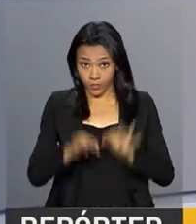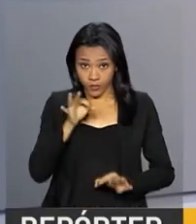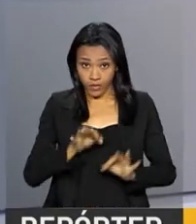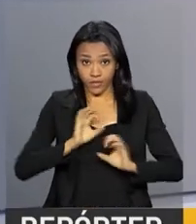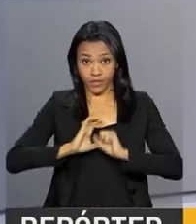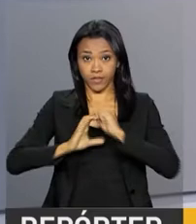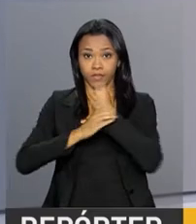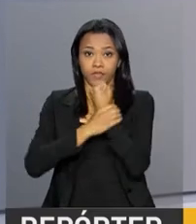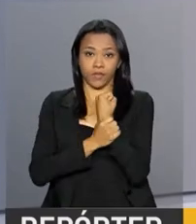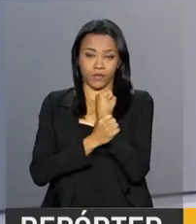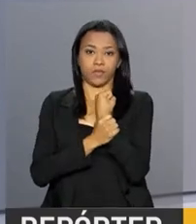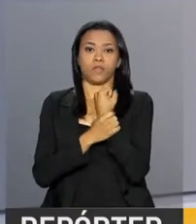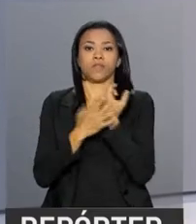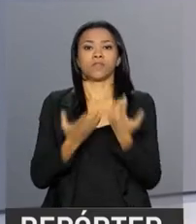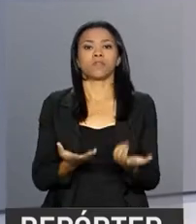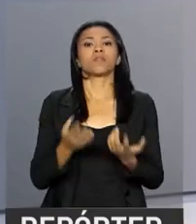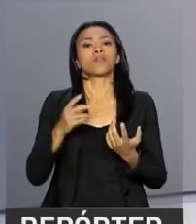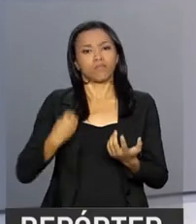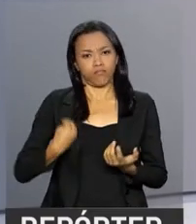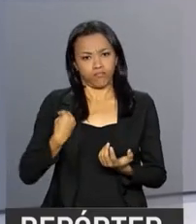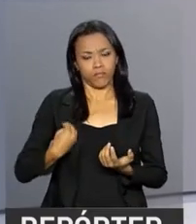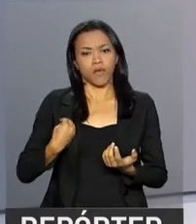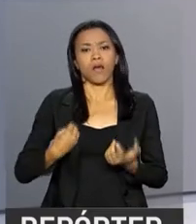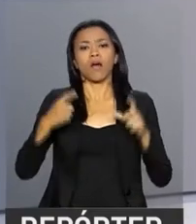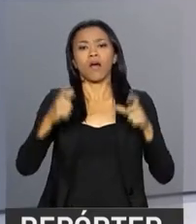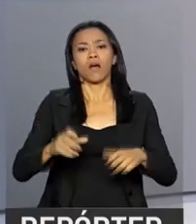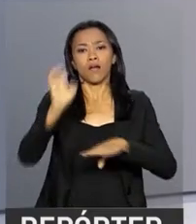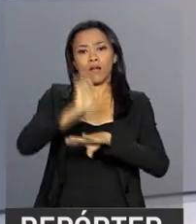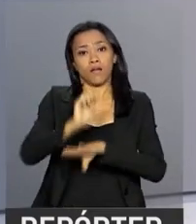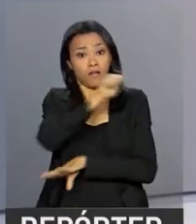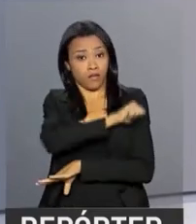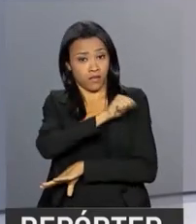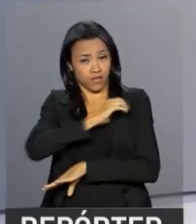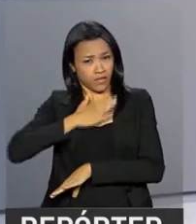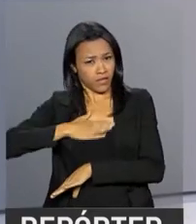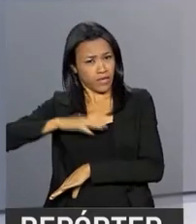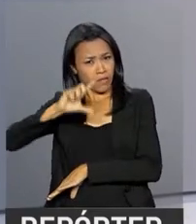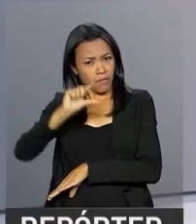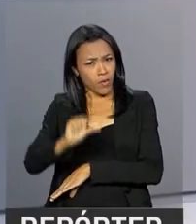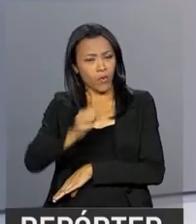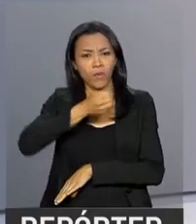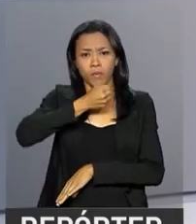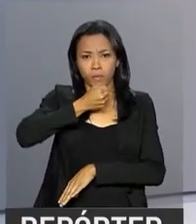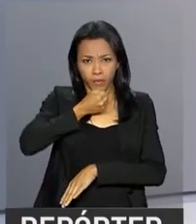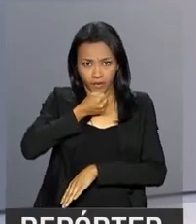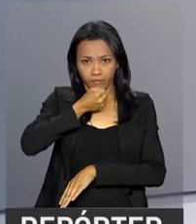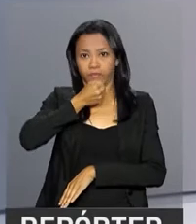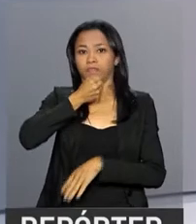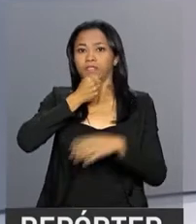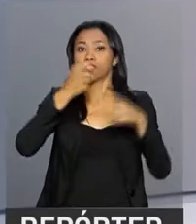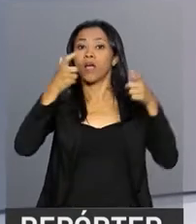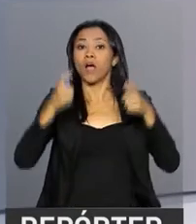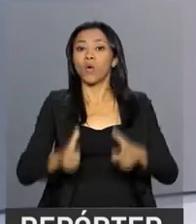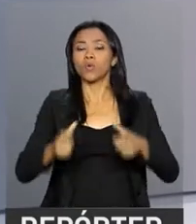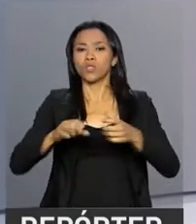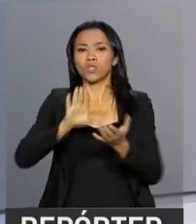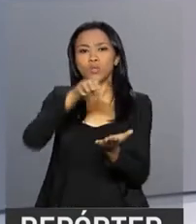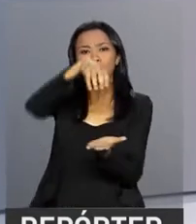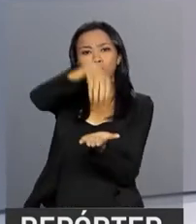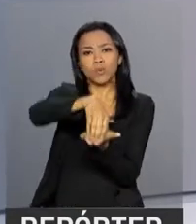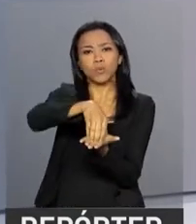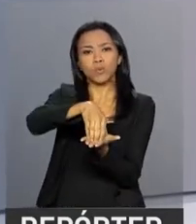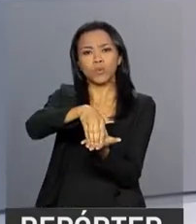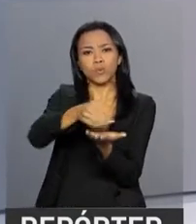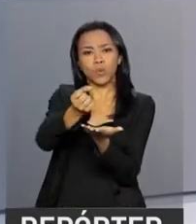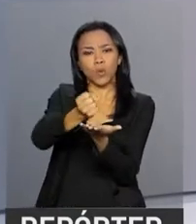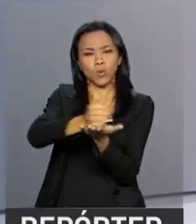por quatro jardins está no rio de janeiro onde consegue daqui a pouco uma entrevista na sede do centro integrado de comando e